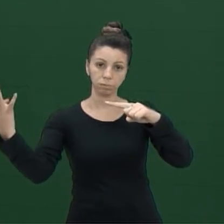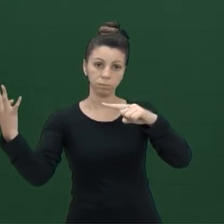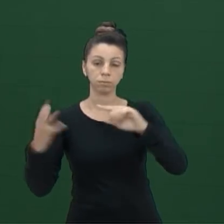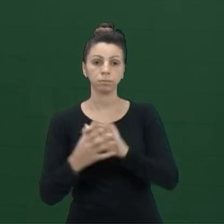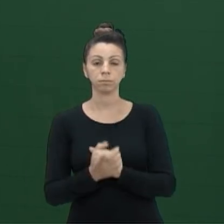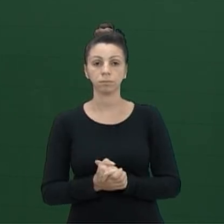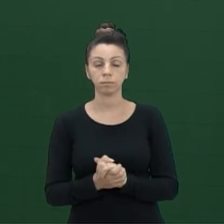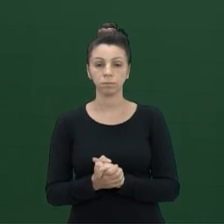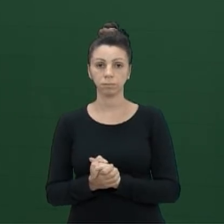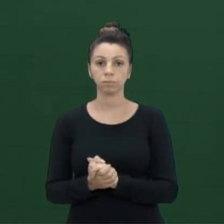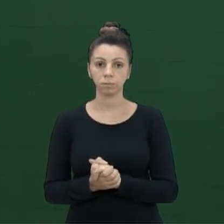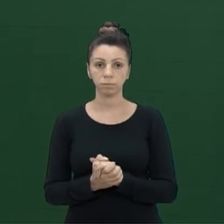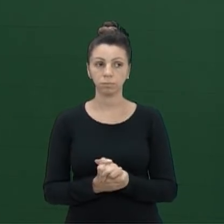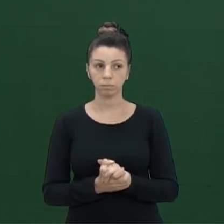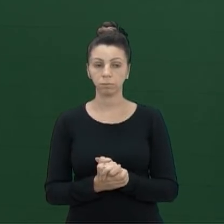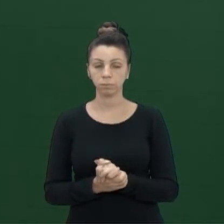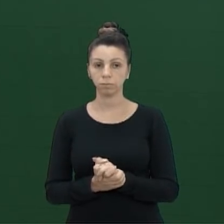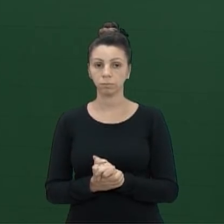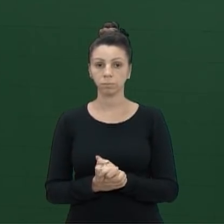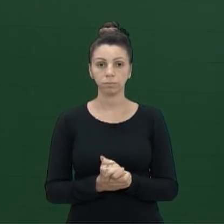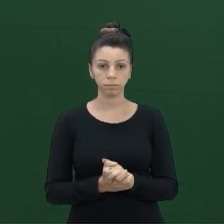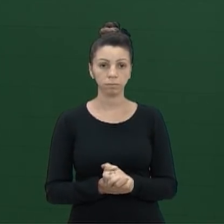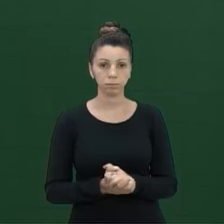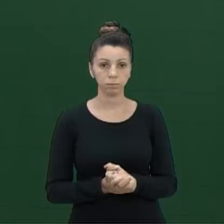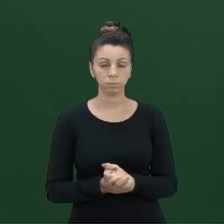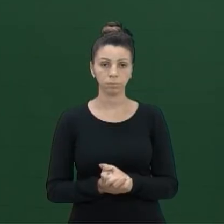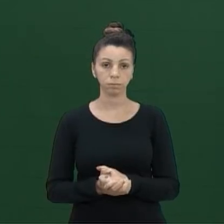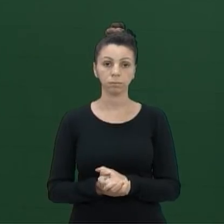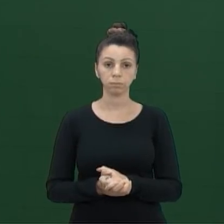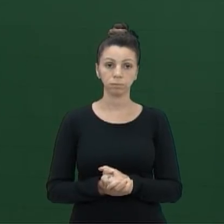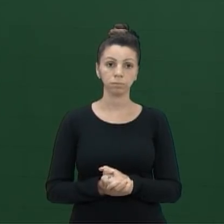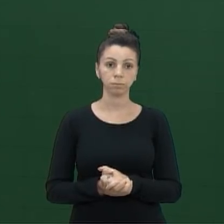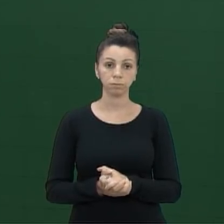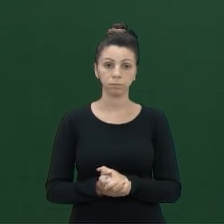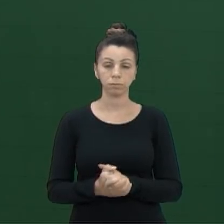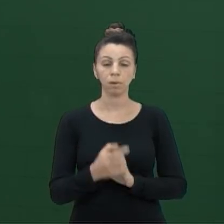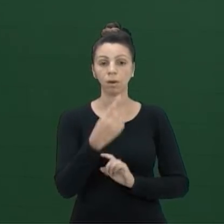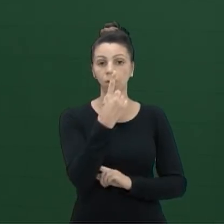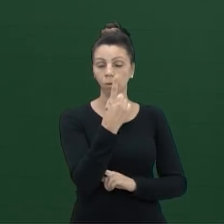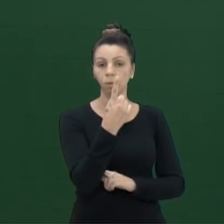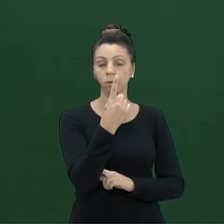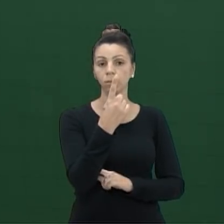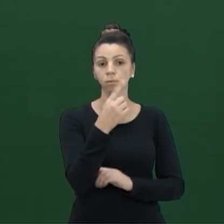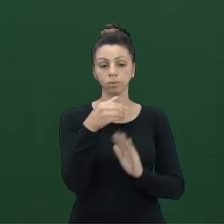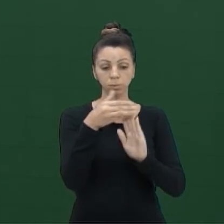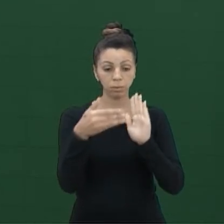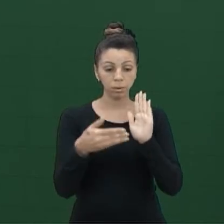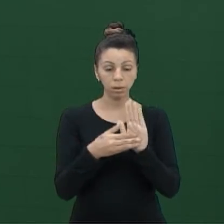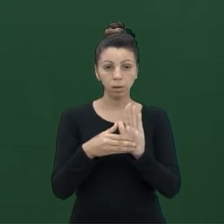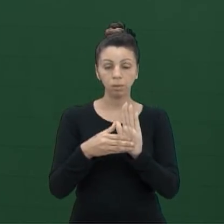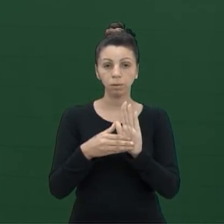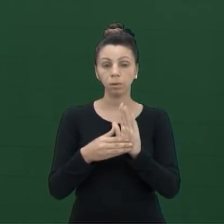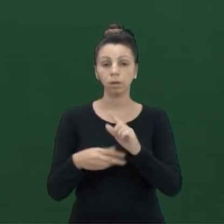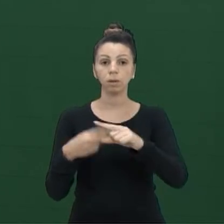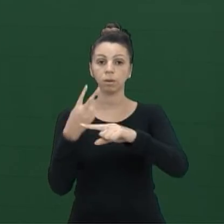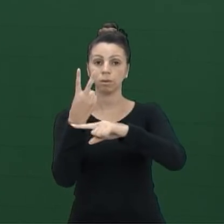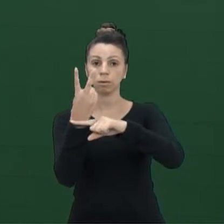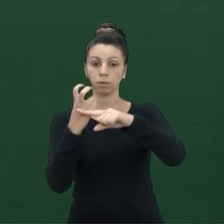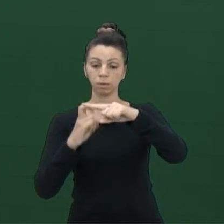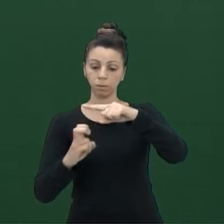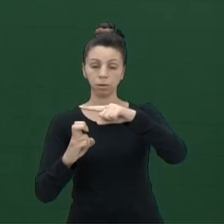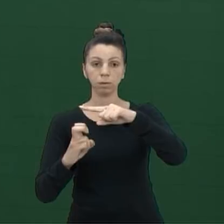0,4 decimais, em decimais. Então, a gente tinha 1 inteiro e 2/5. Somando